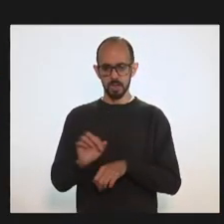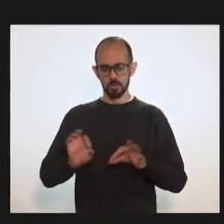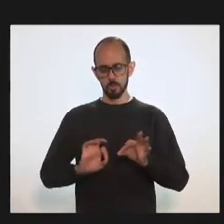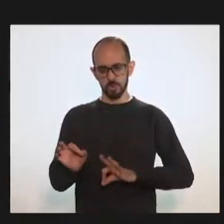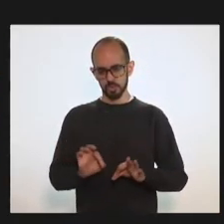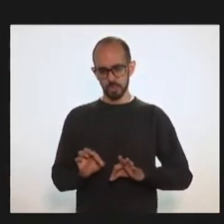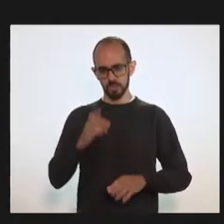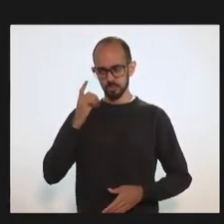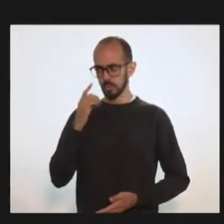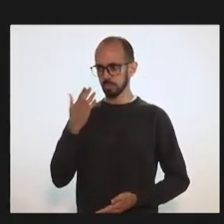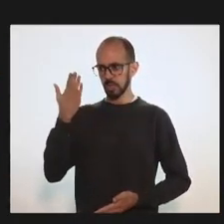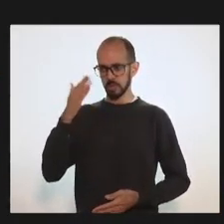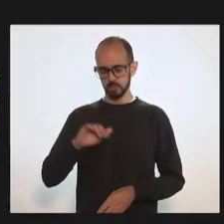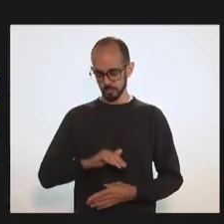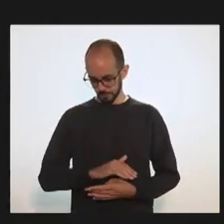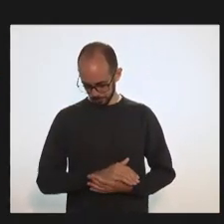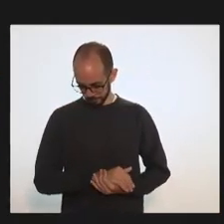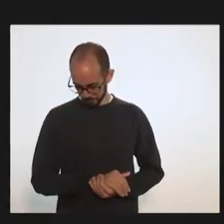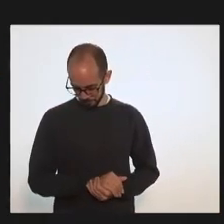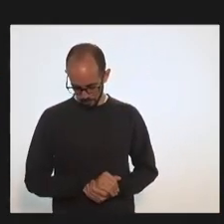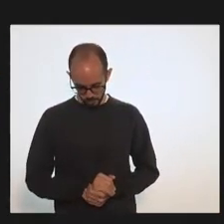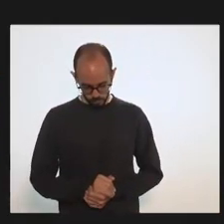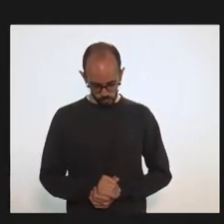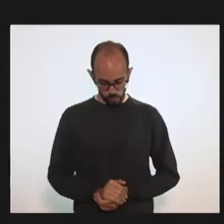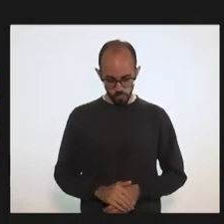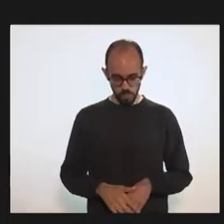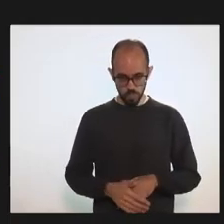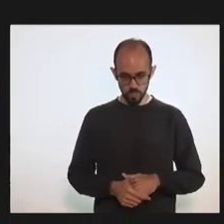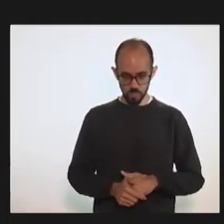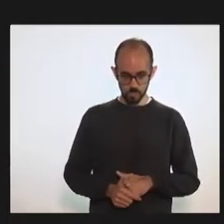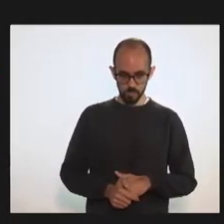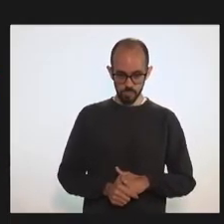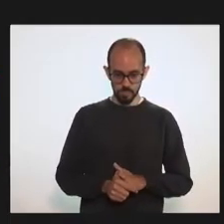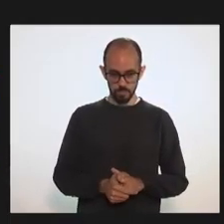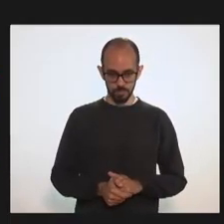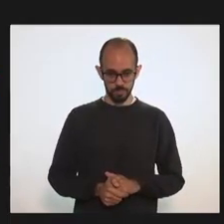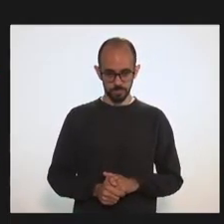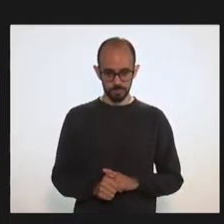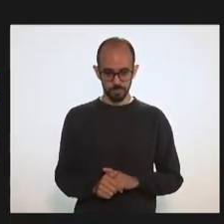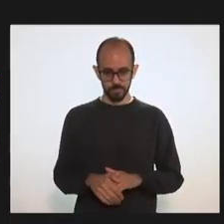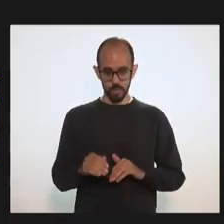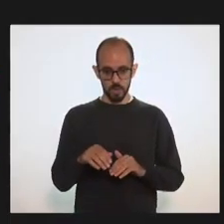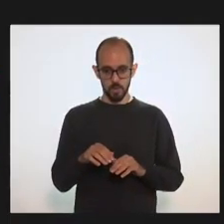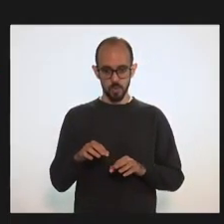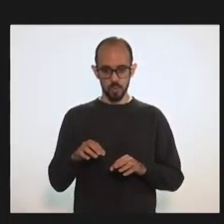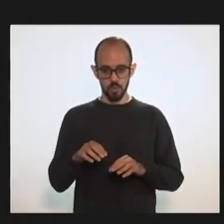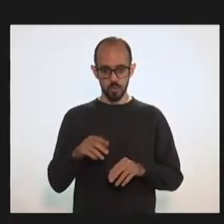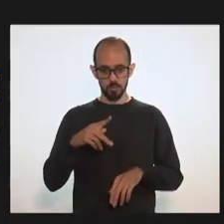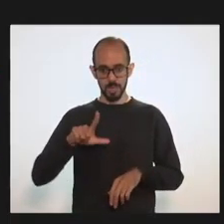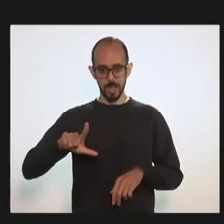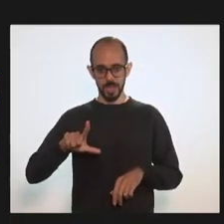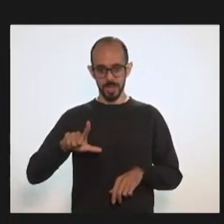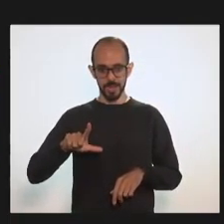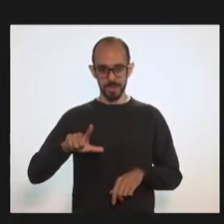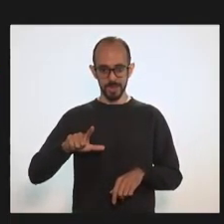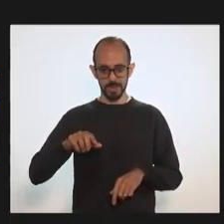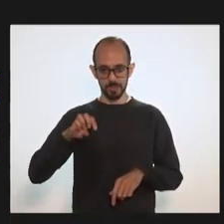Então, a lei... O deputado Bacelar acerta ainda mais. É legalidade com emendas. Isso. Concluindo por substitutivo, que